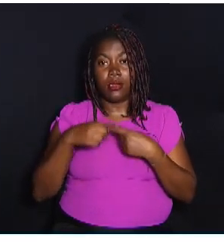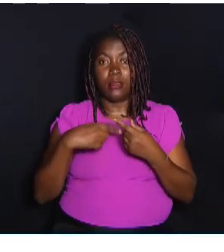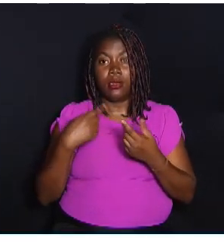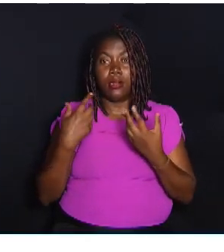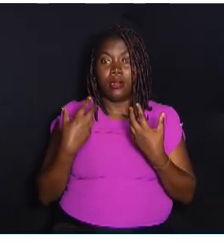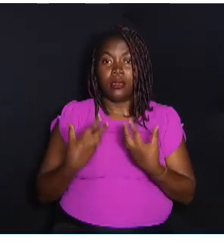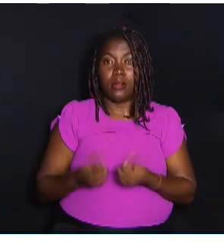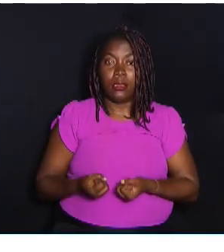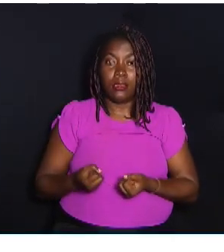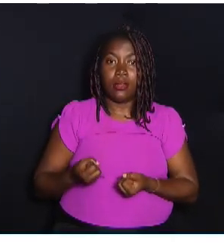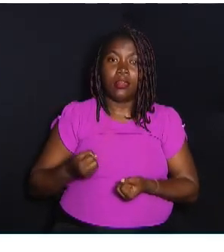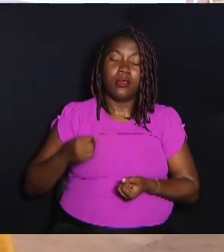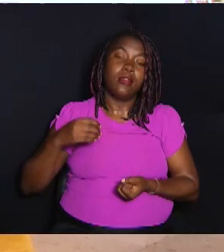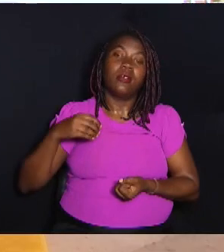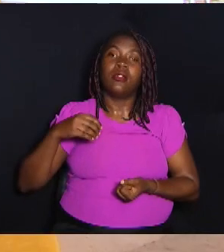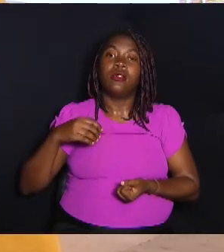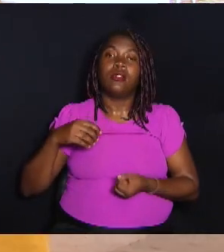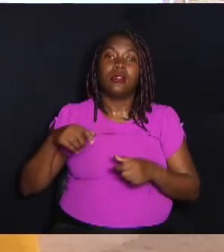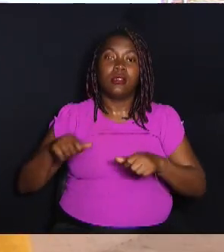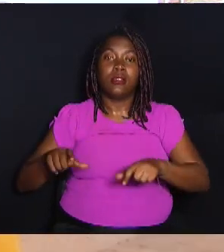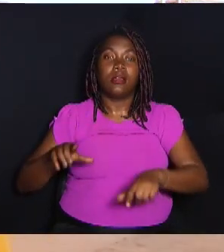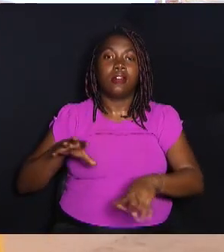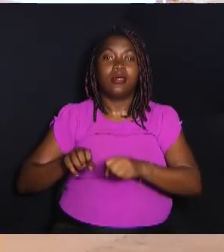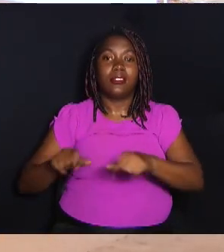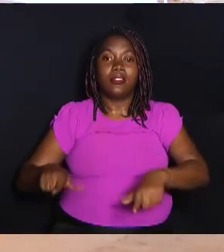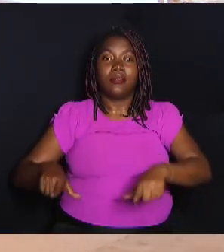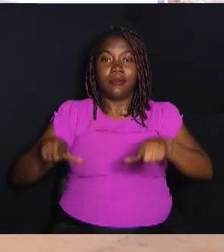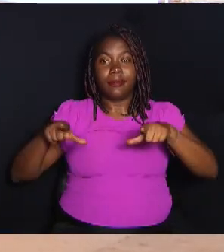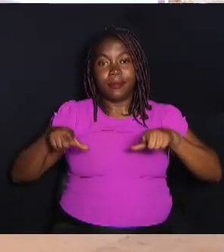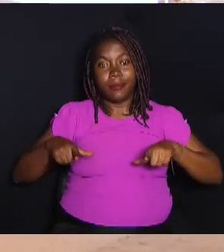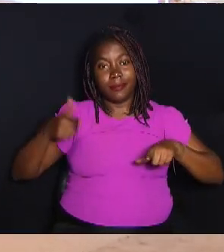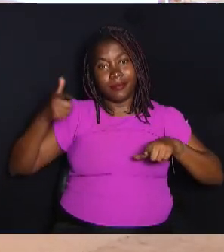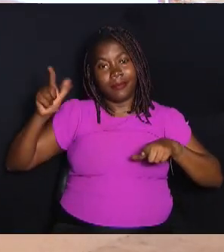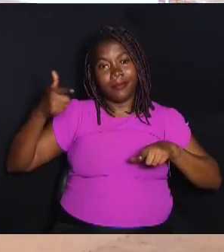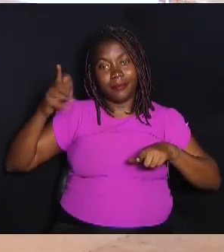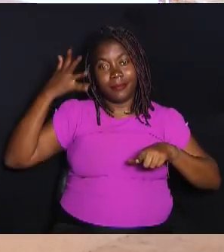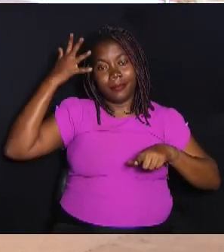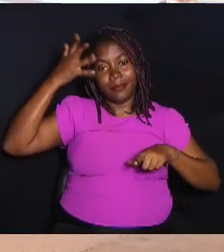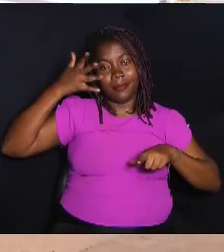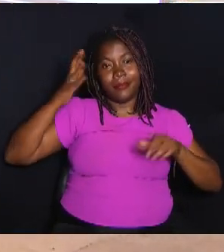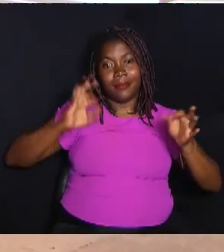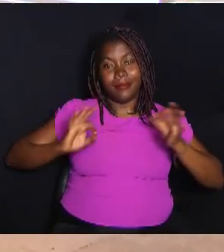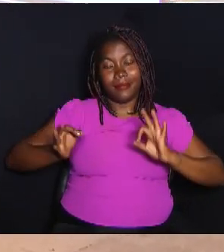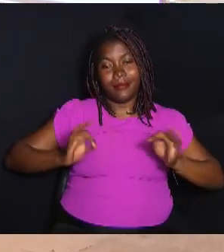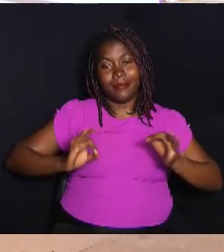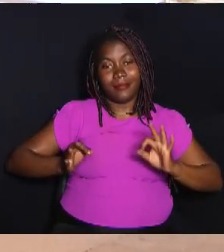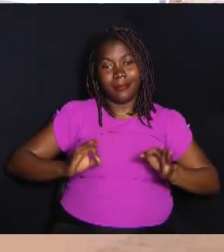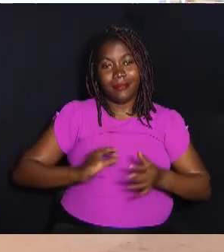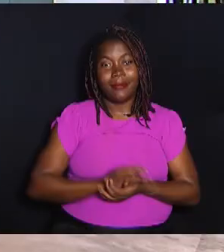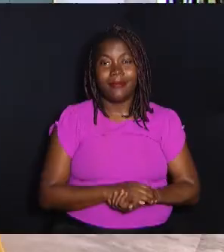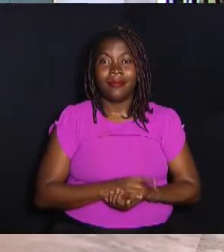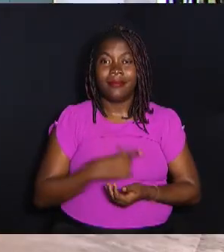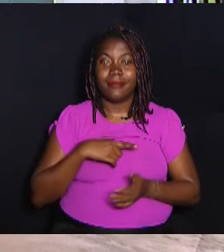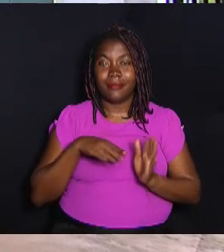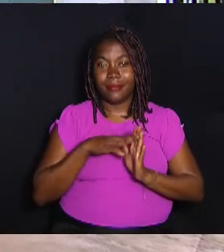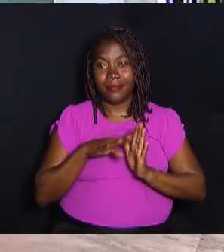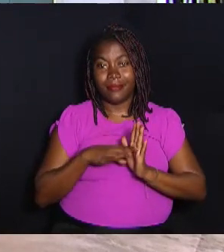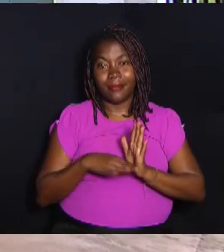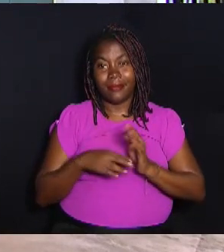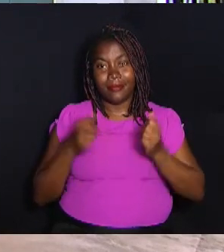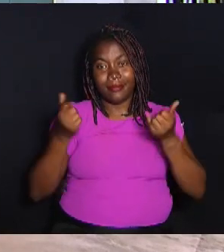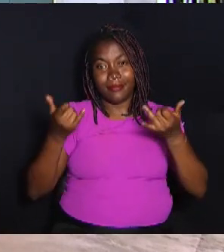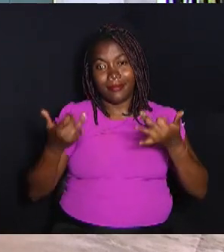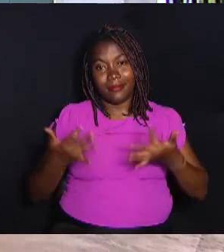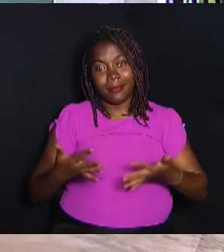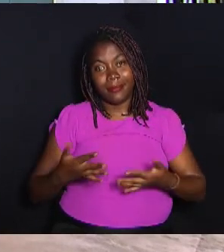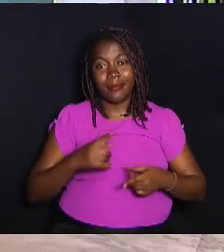receber certificação, inclusive. Ainda segundo a diretora da Elecamp, outras palestras serão realizadas neste ano. Nós temos já uma